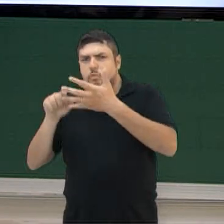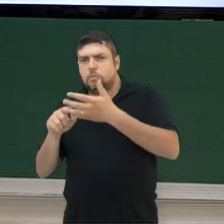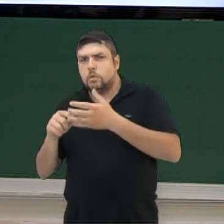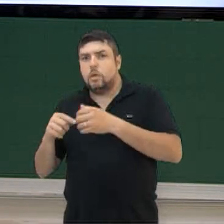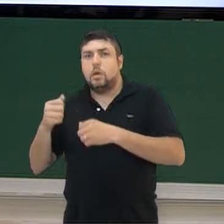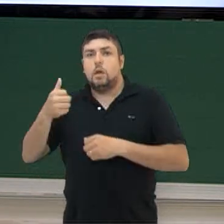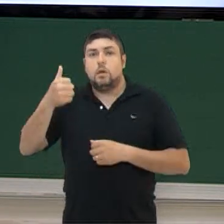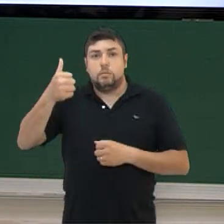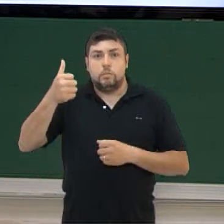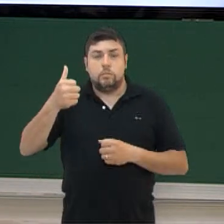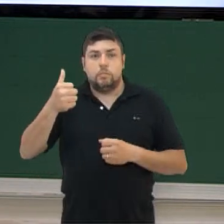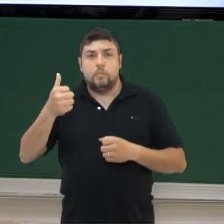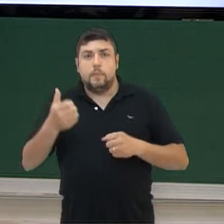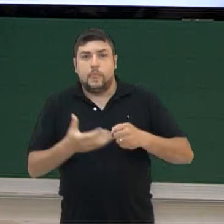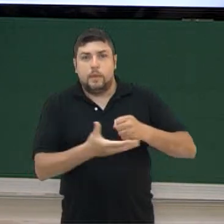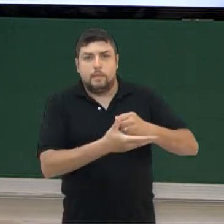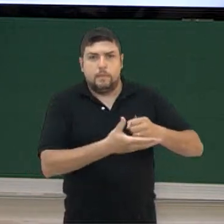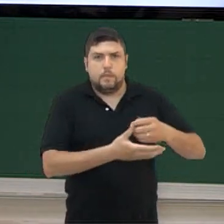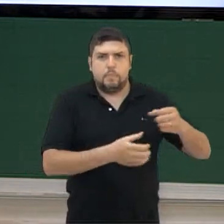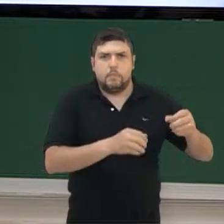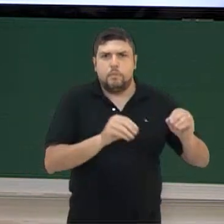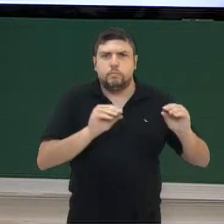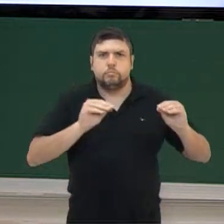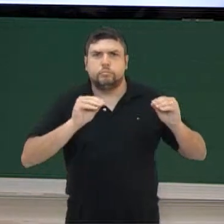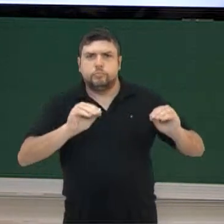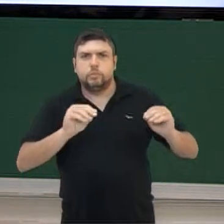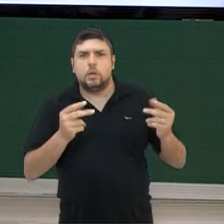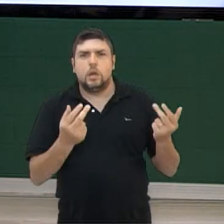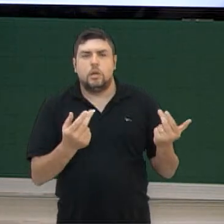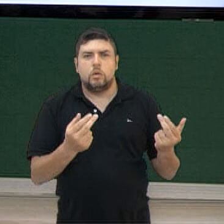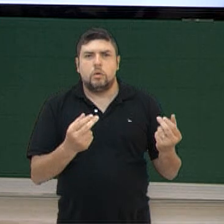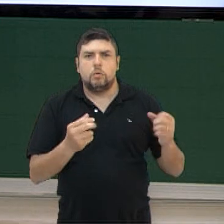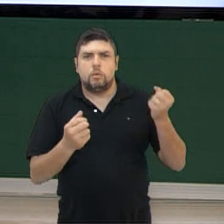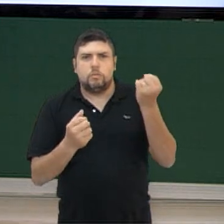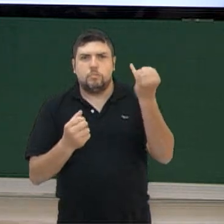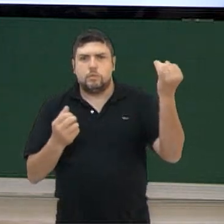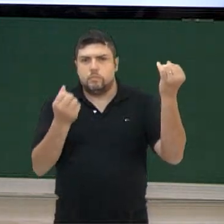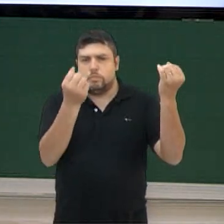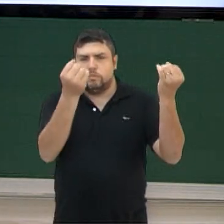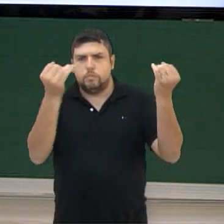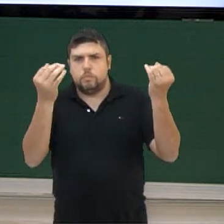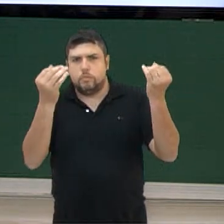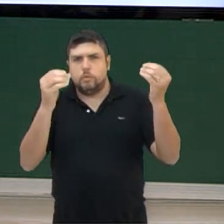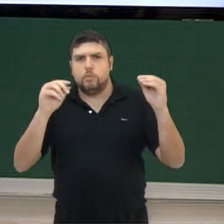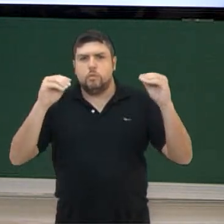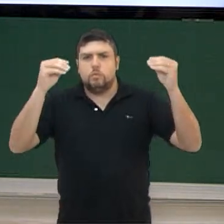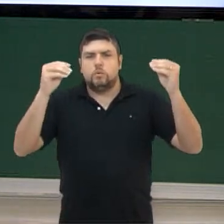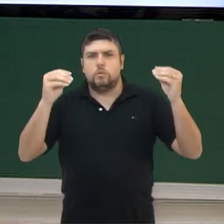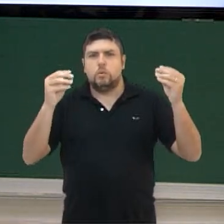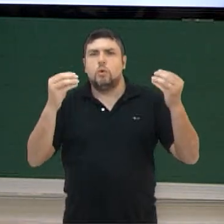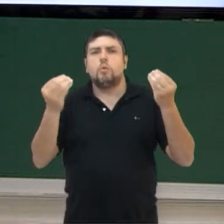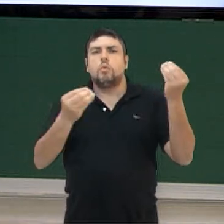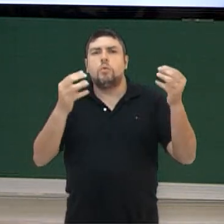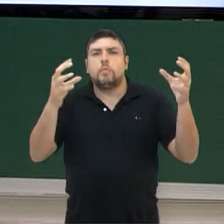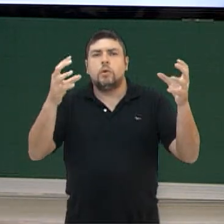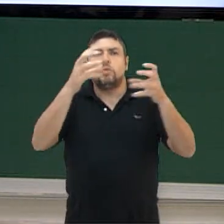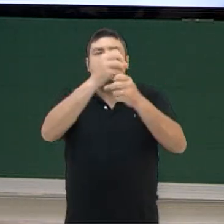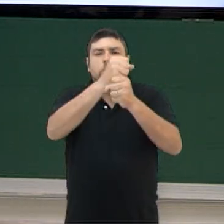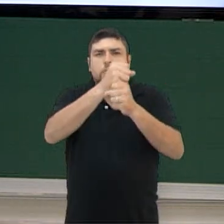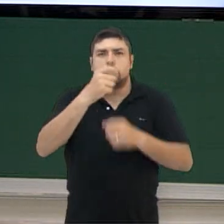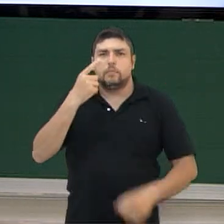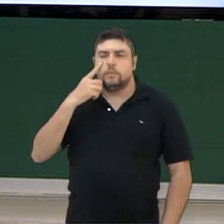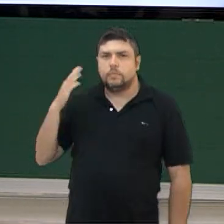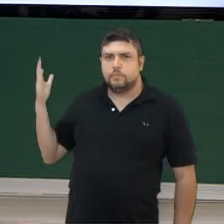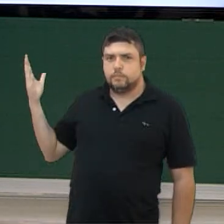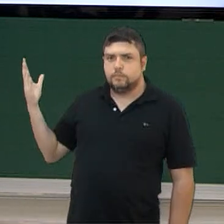bases iguais e o produto delas. Eu faço o quê? Somo os expoentes. Então, 3 elevado a 4 vezes 3 elevado a 3,